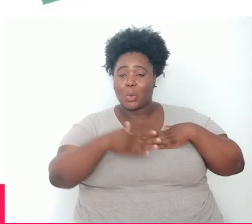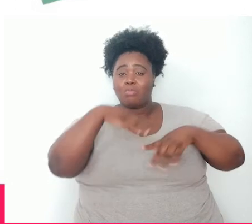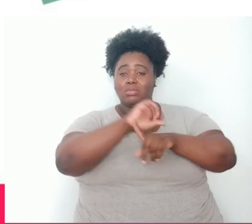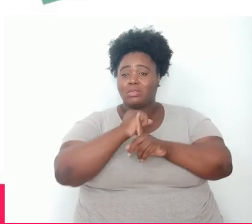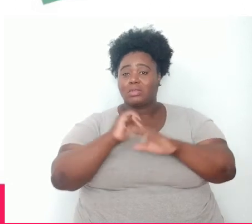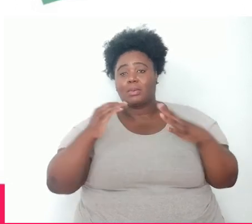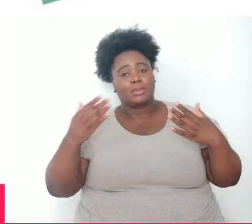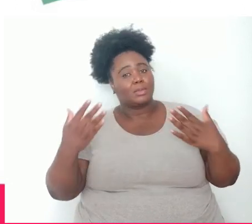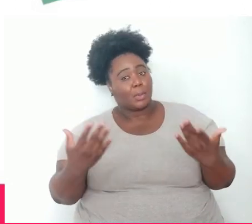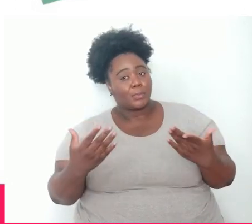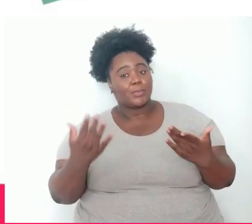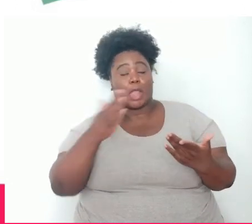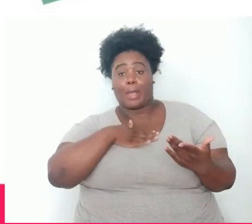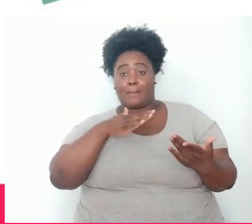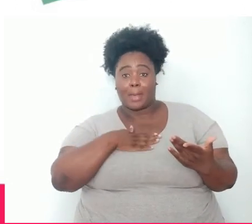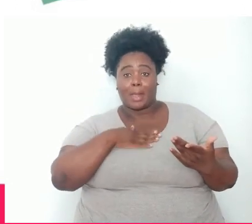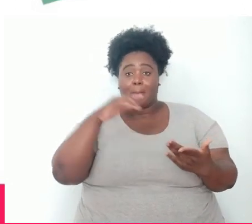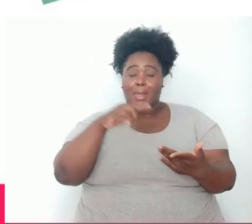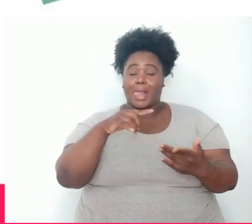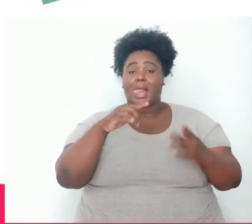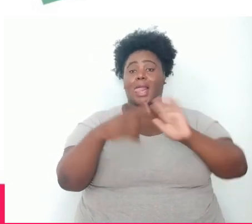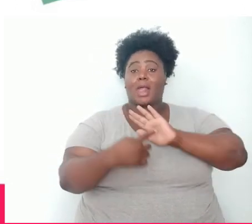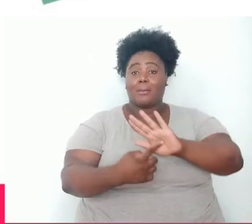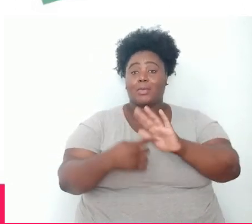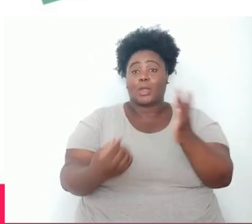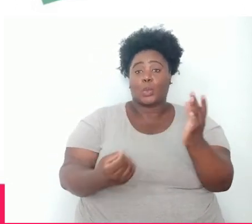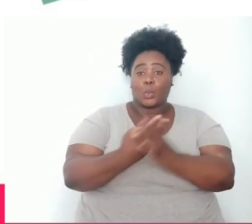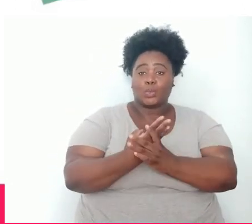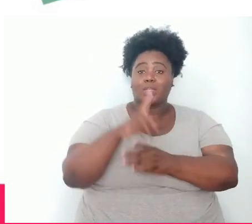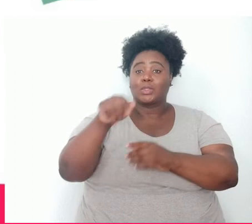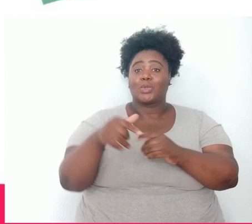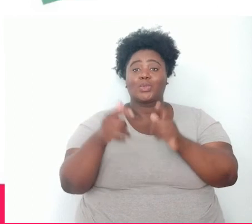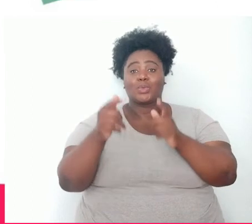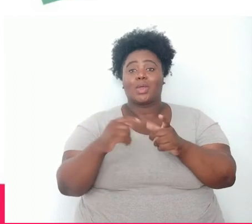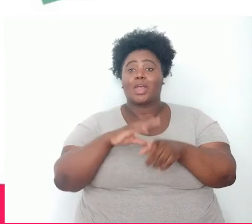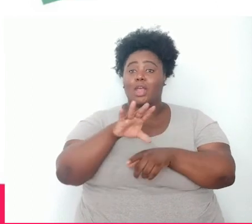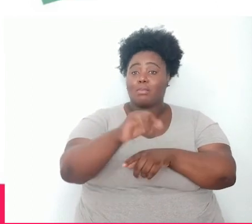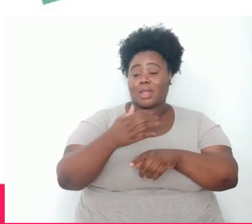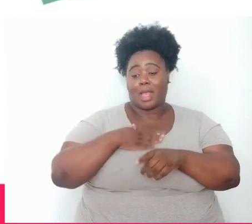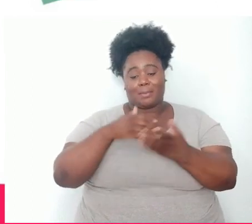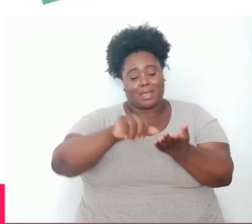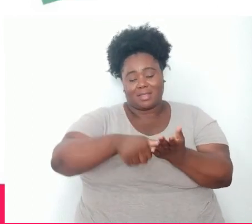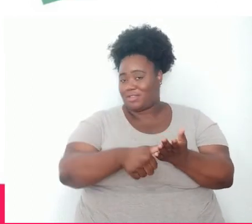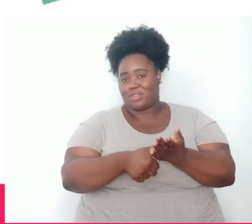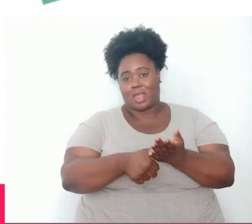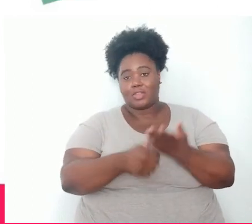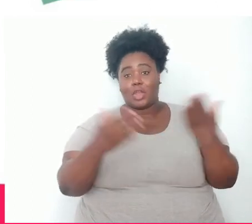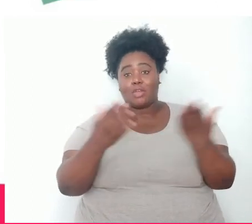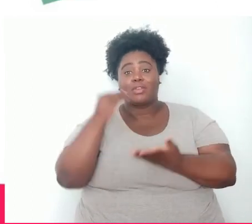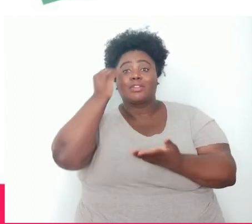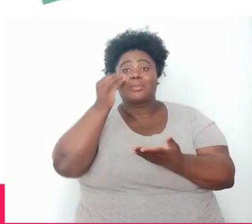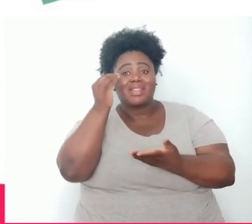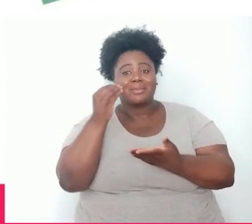social. Então, para mim, a performance, ela surge no lugar onde eu vou buscar a minha identidade.